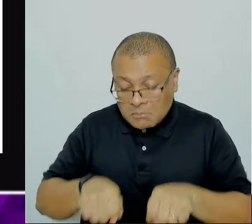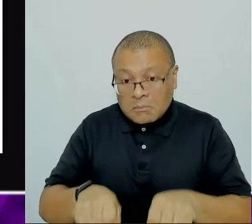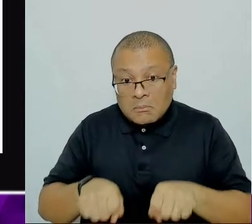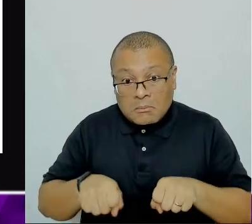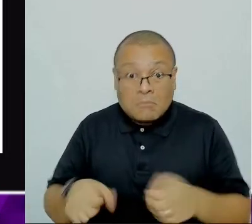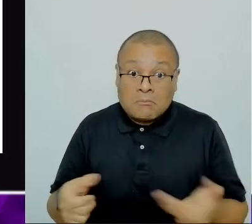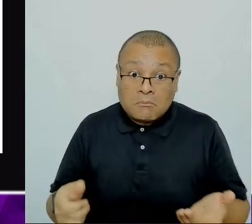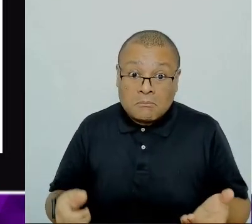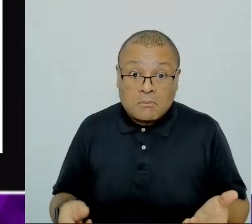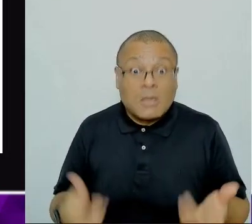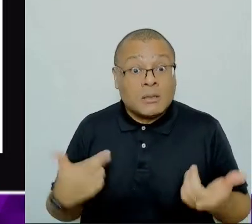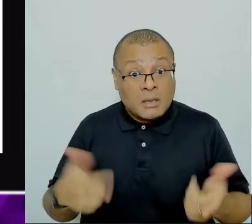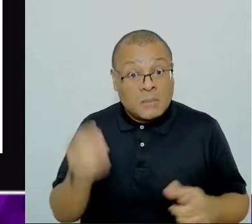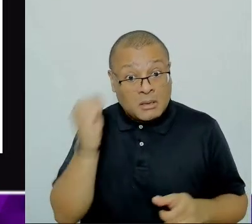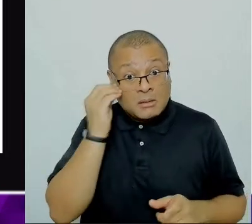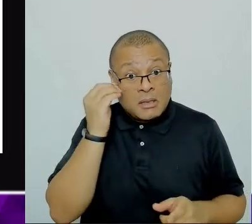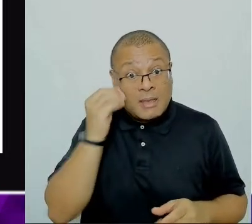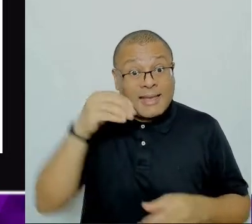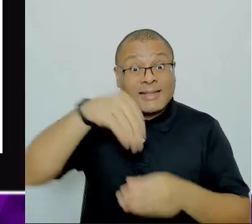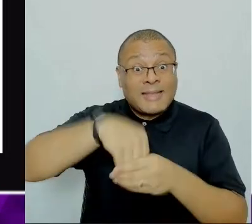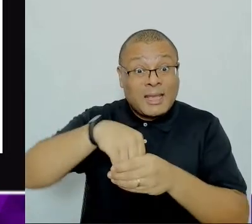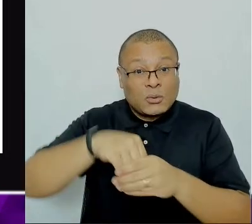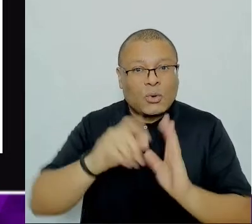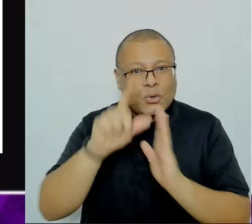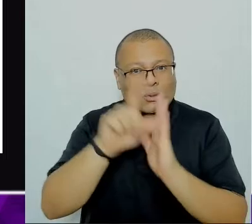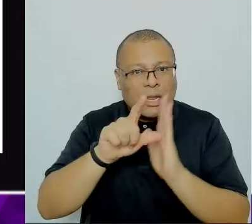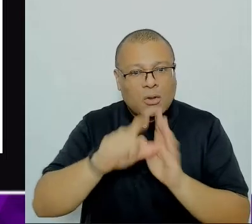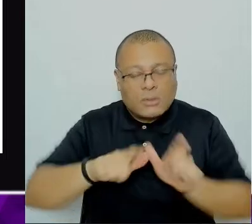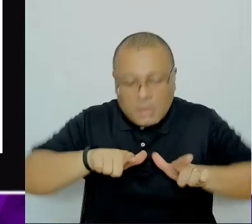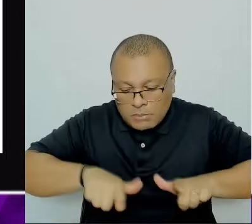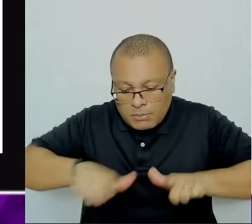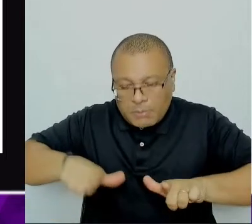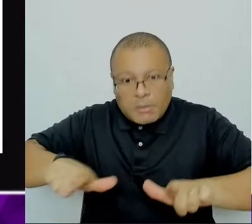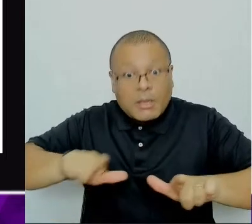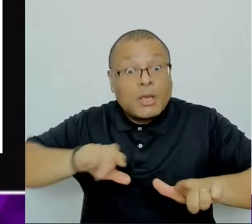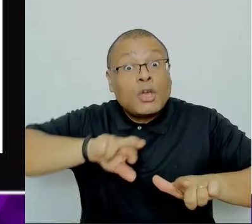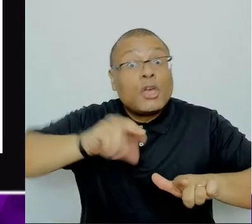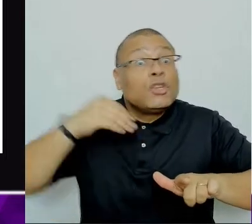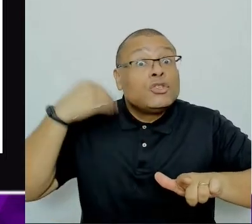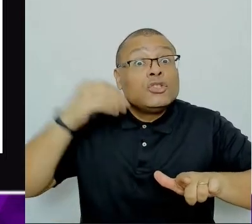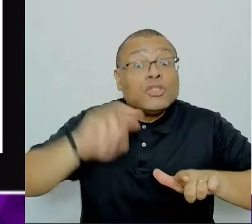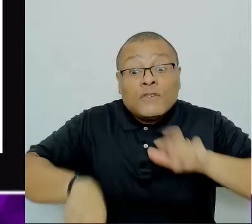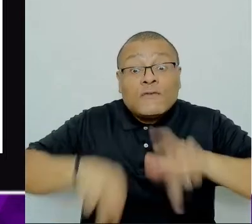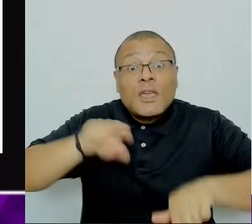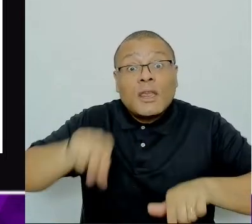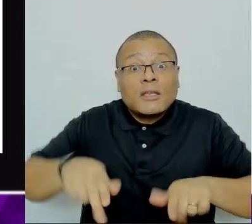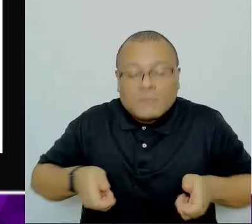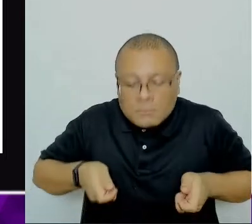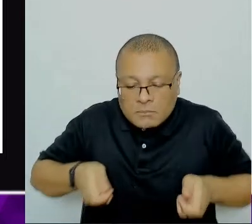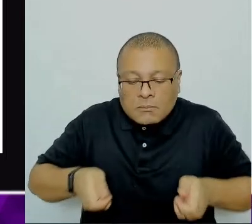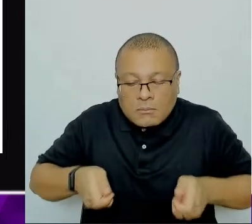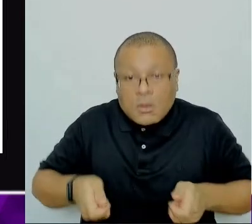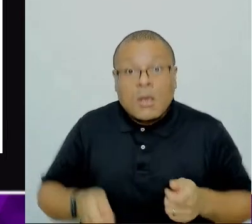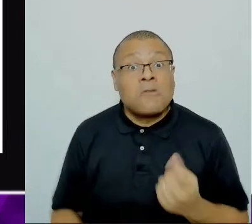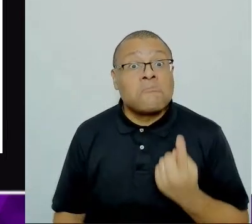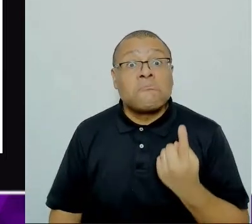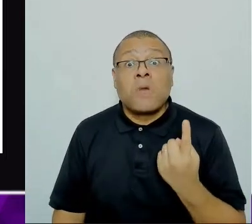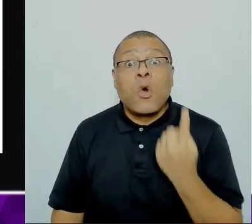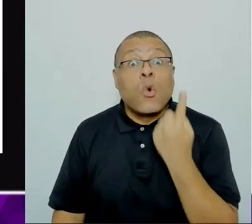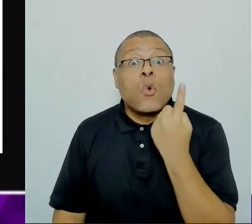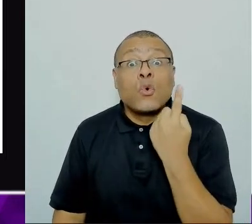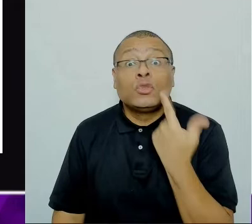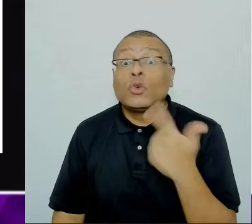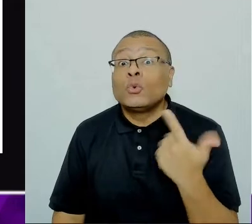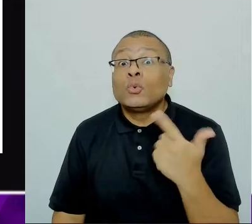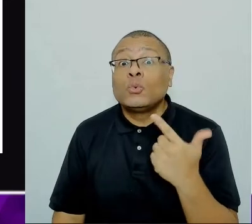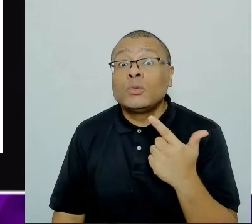vários pisos dentro da loja? E aí eu brinco, né? No Brasil, acho que o único piso que não tem aqui teria que ter um